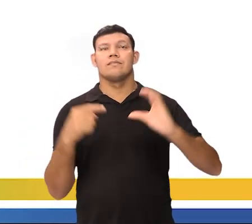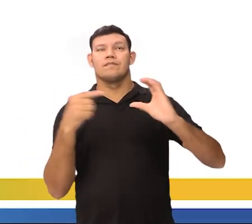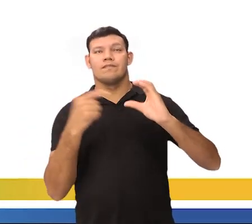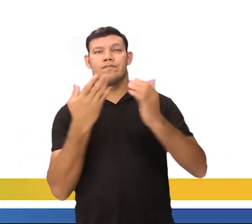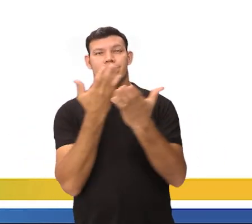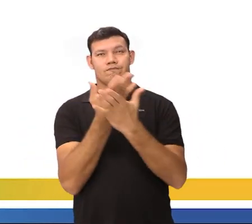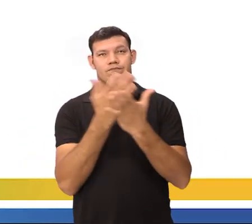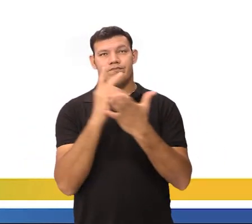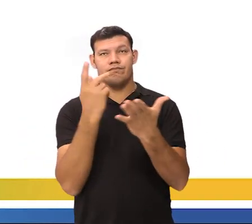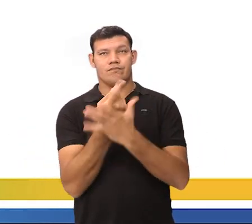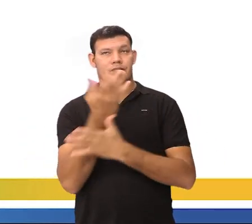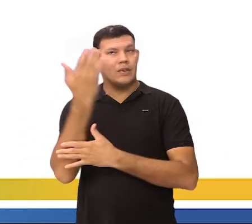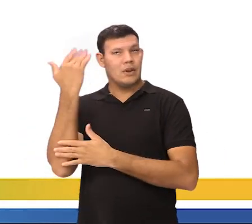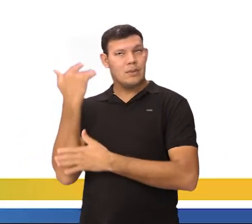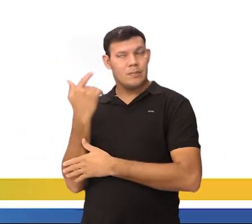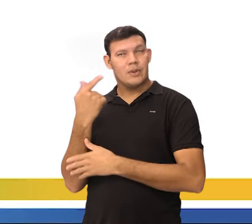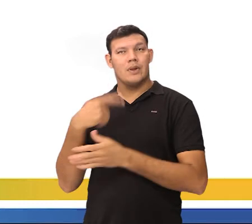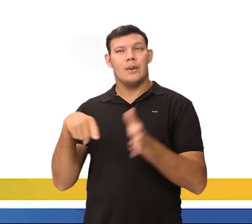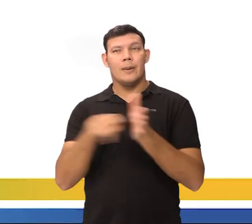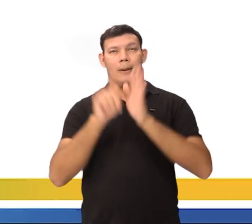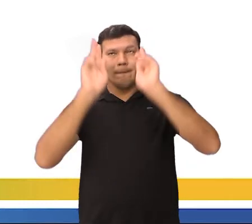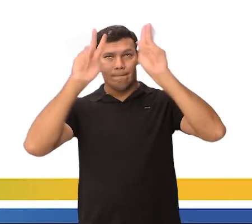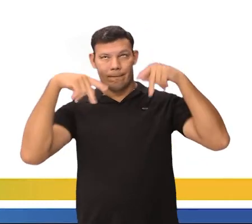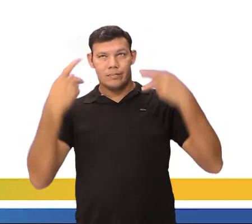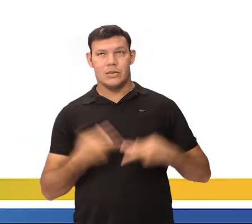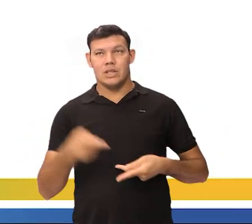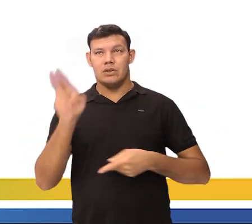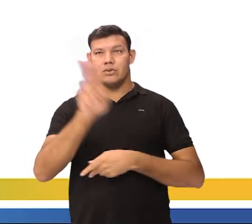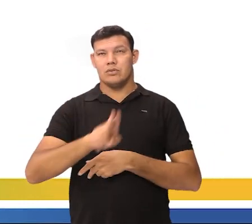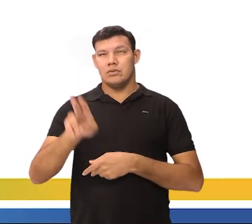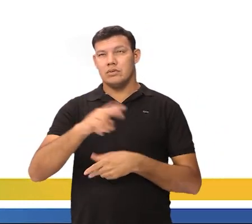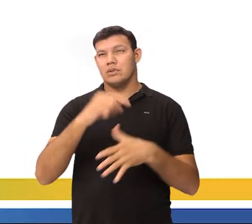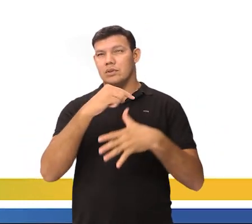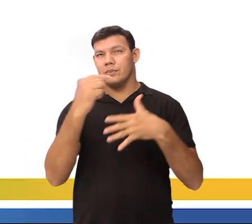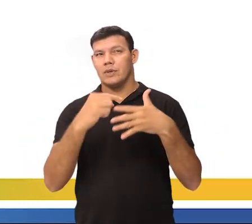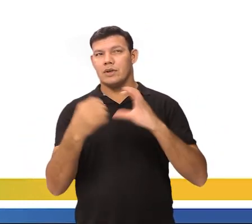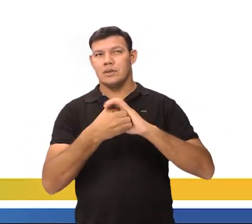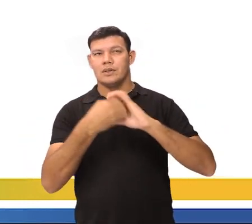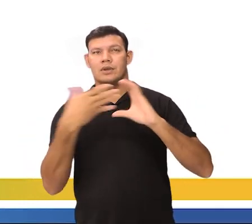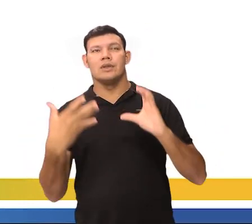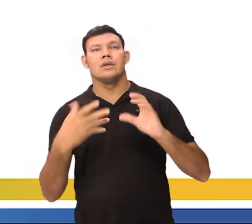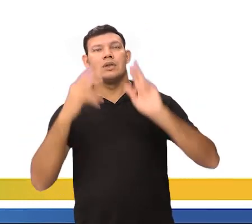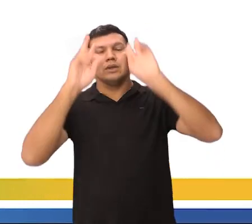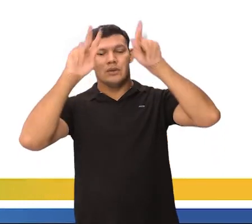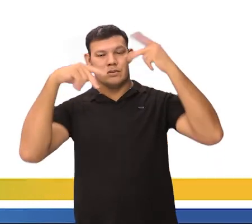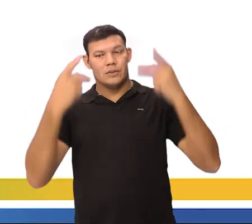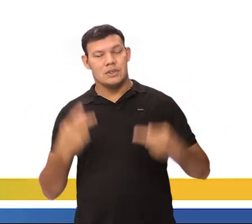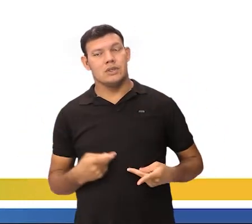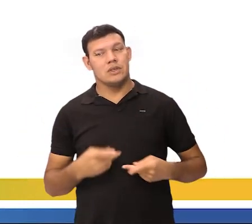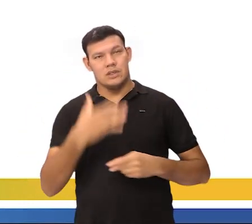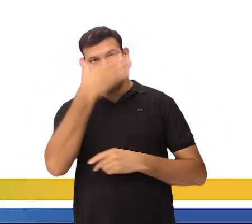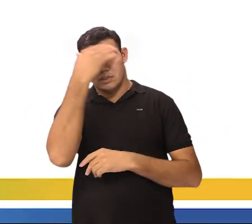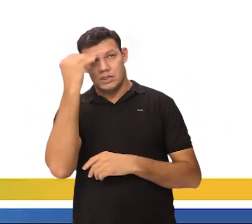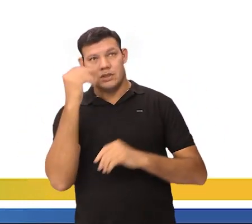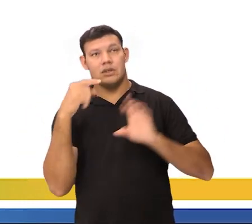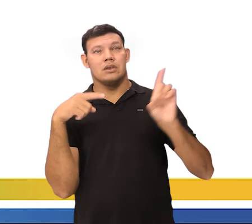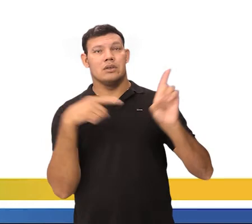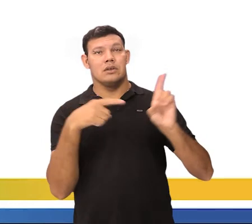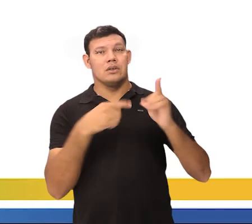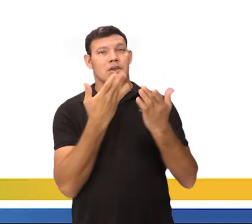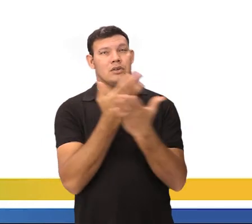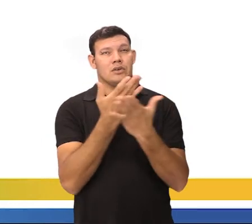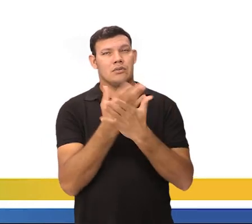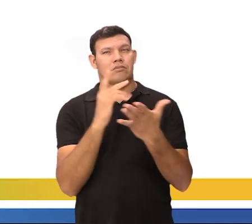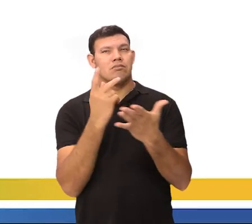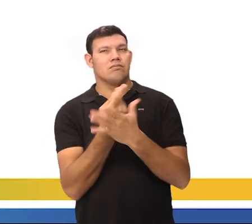dos homens, utilizando-se dos vestígios que a humanidade deixou, estuda os acontecimentos presentes para prever o